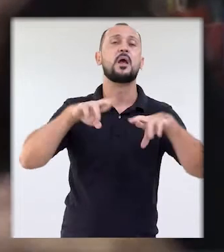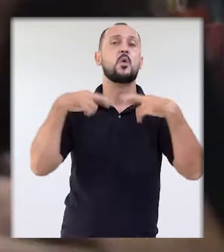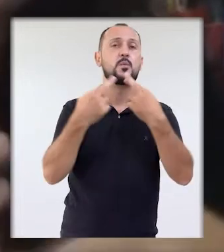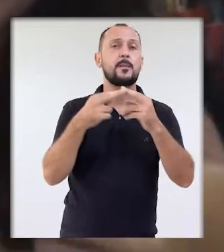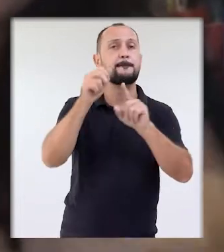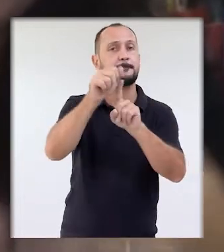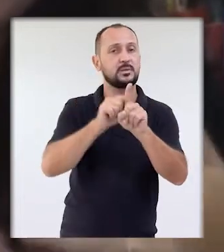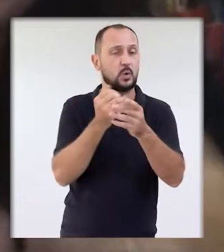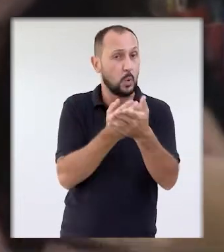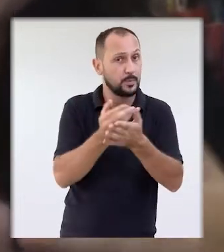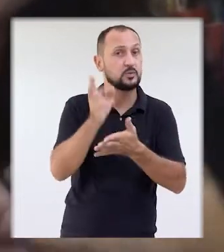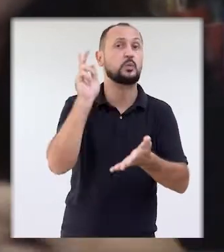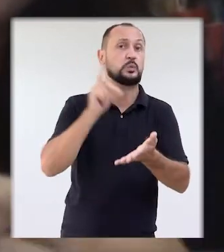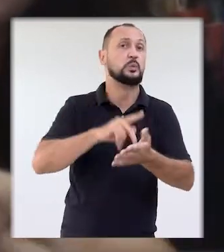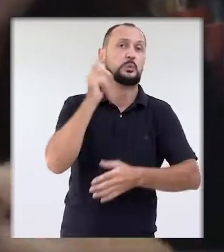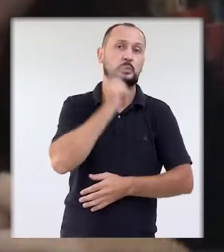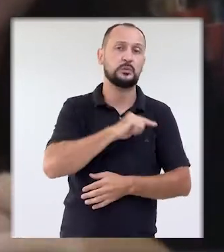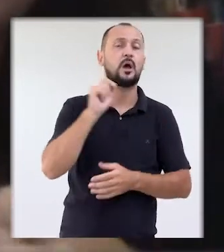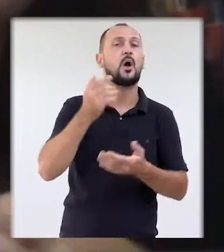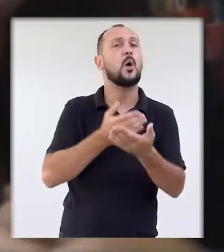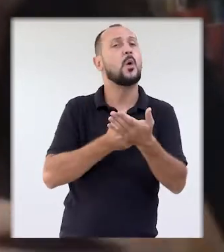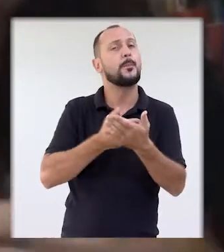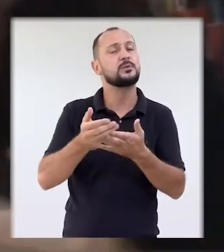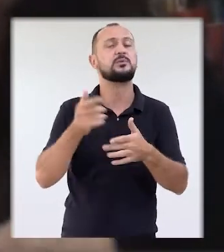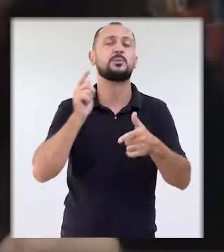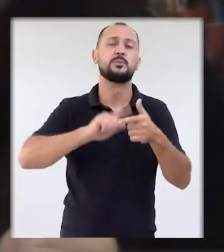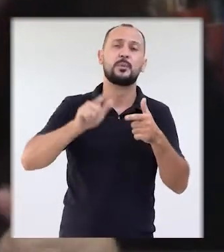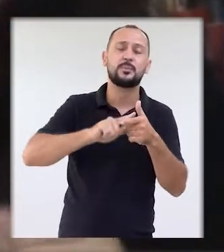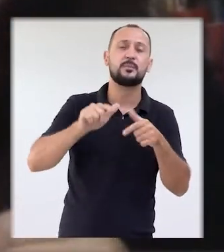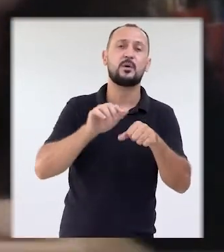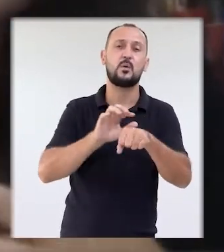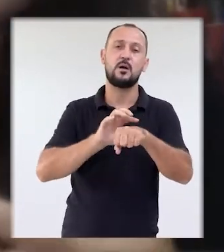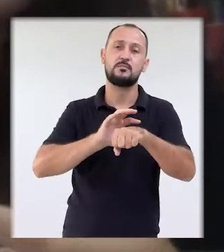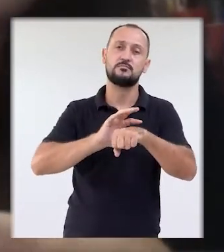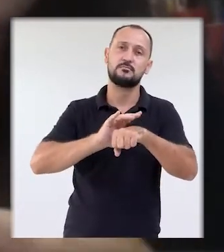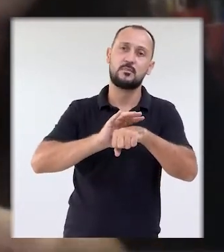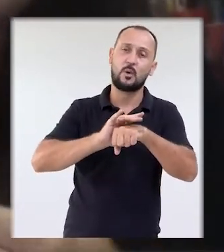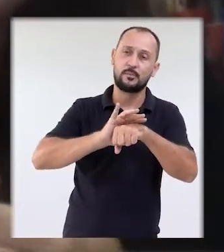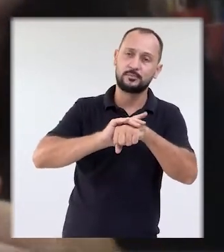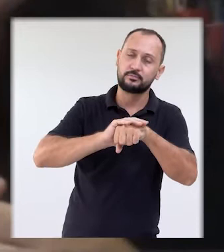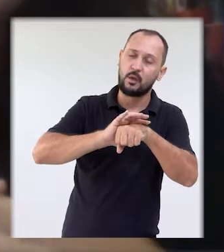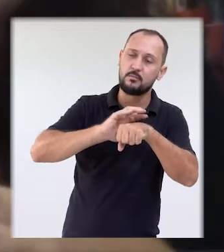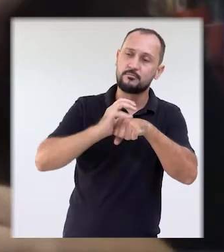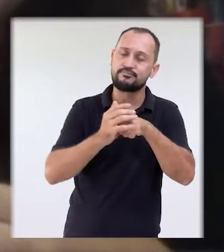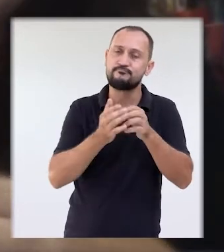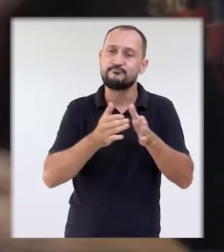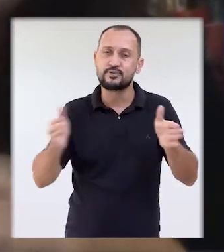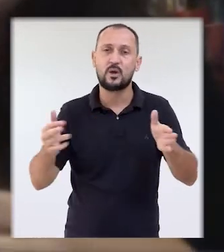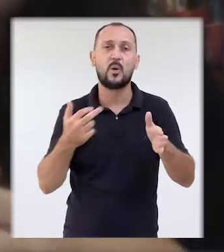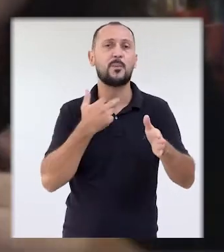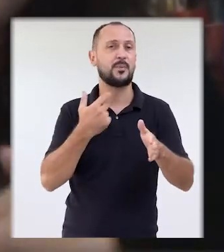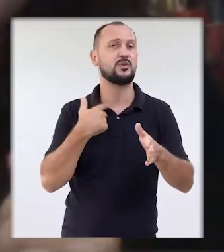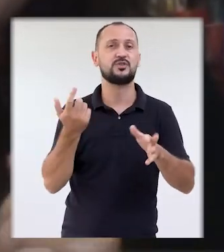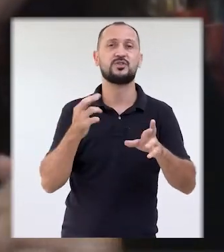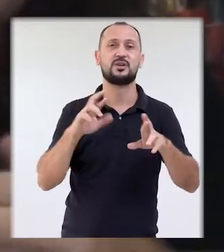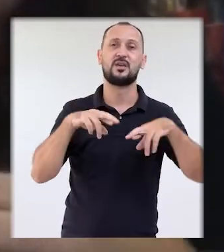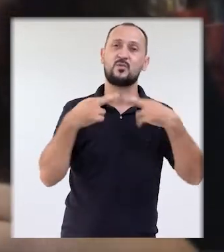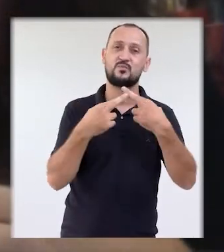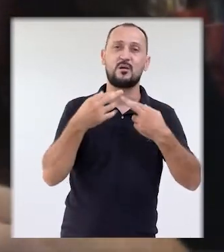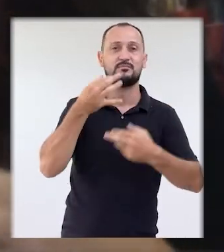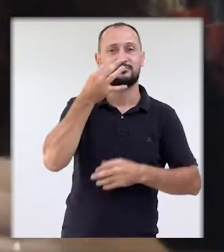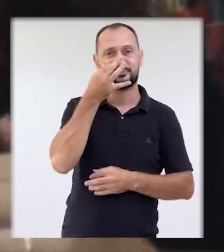A gente tem conseguido manter isso desde então. Com a pandemia, a gente não pôde mais se reunir presencialmente,